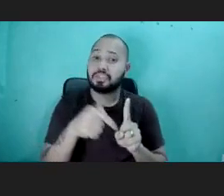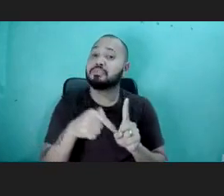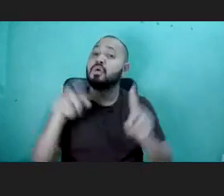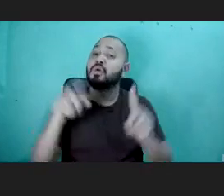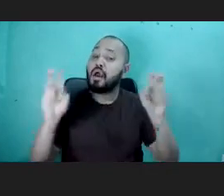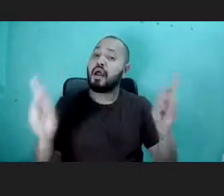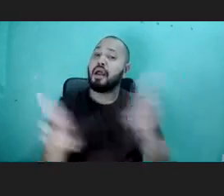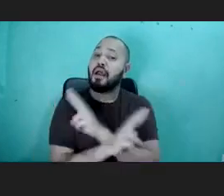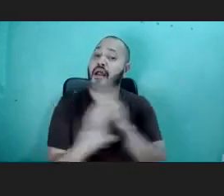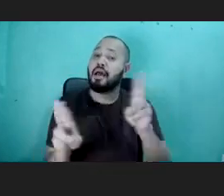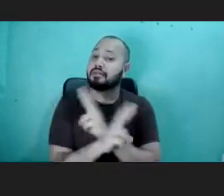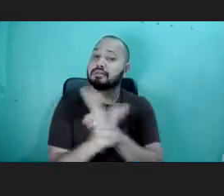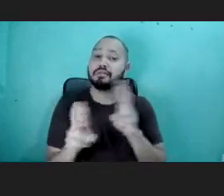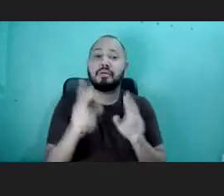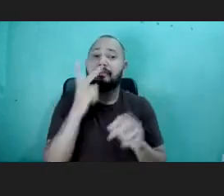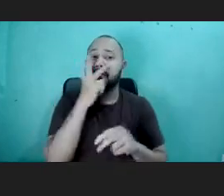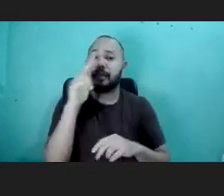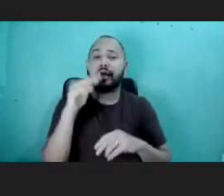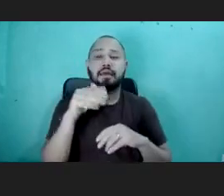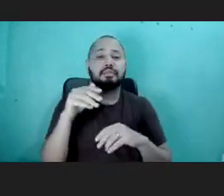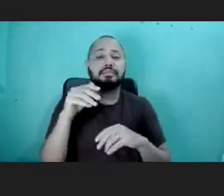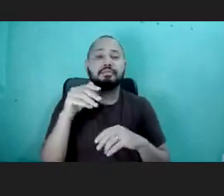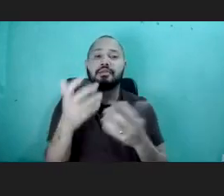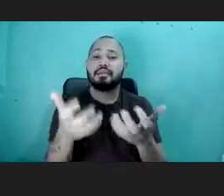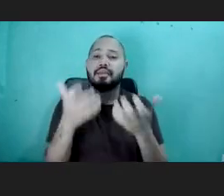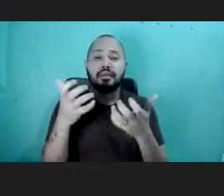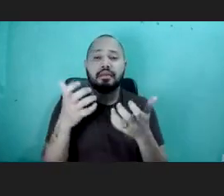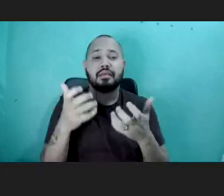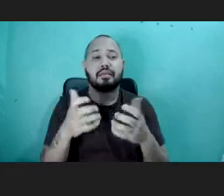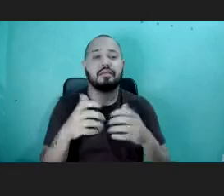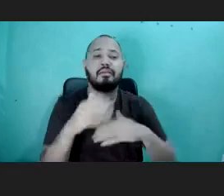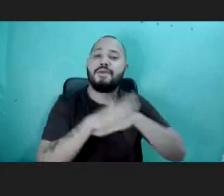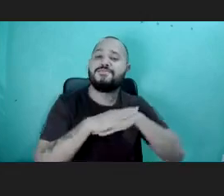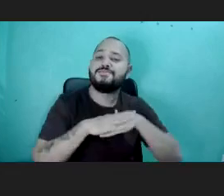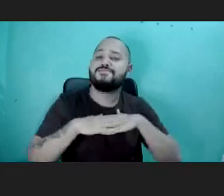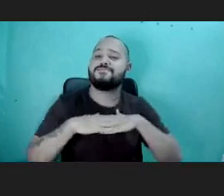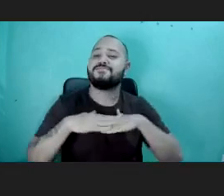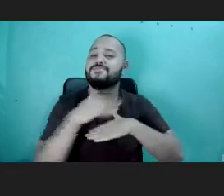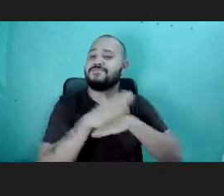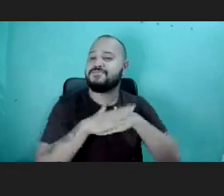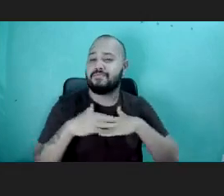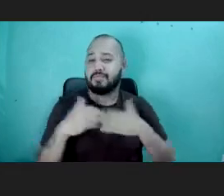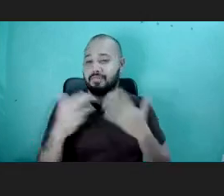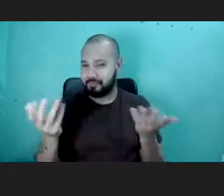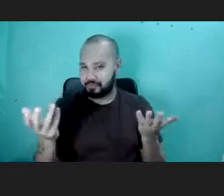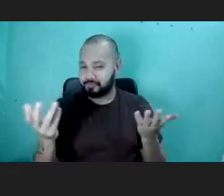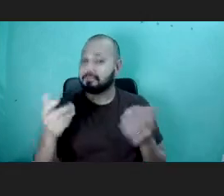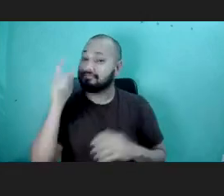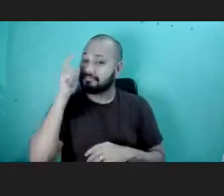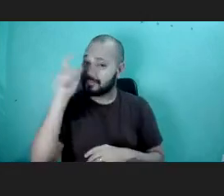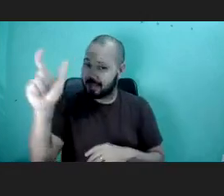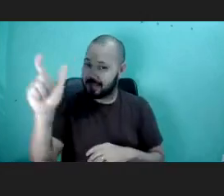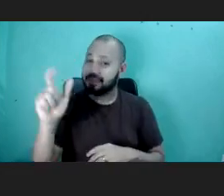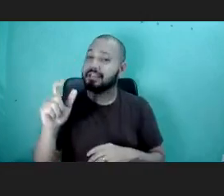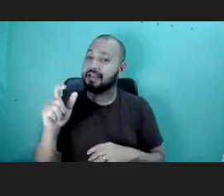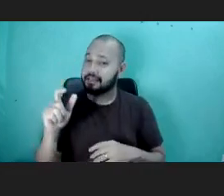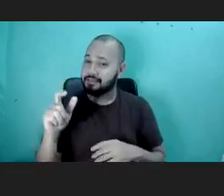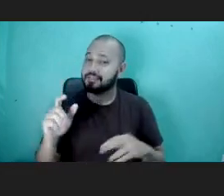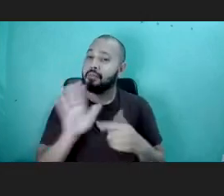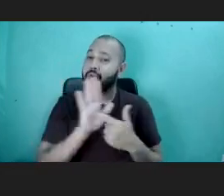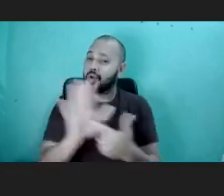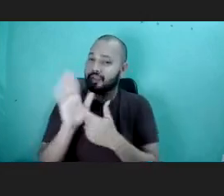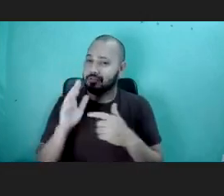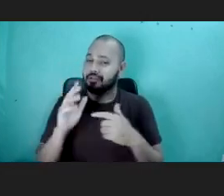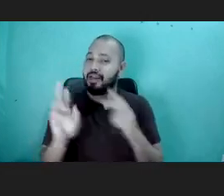que se pretendem muito dóceis, né? Eu acho interessante fazer essa correlação, que nem sempre a violência